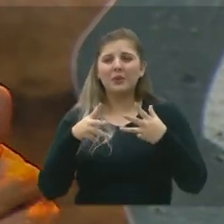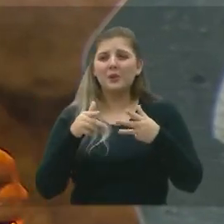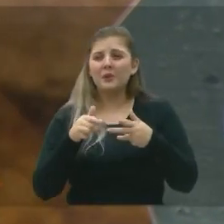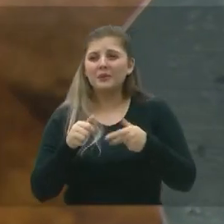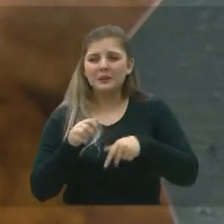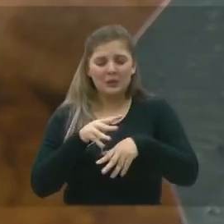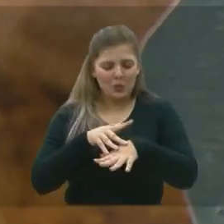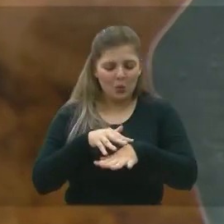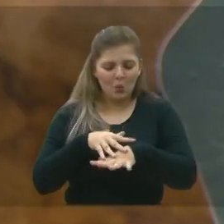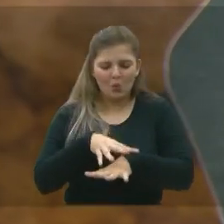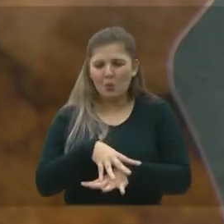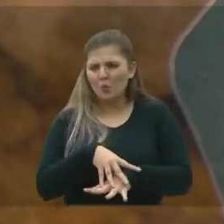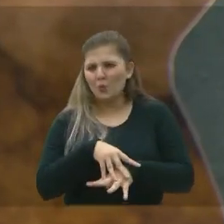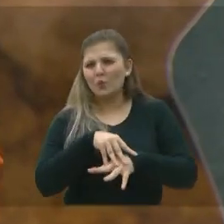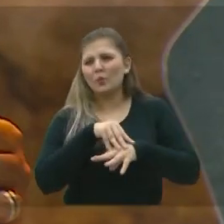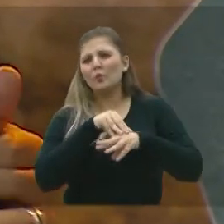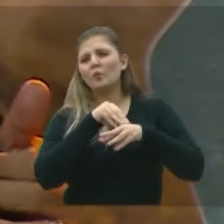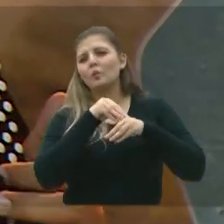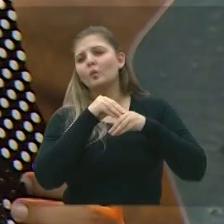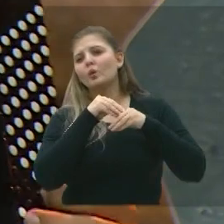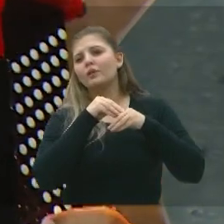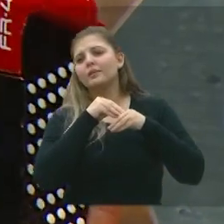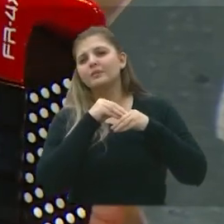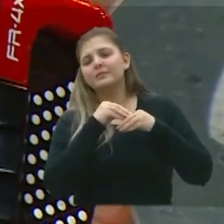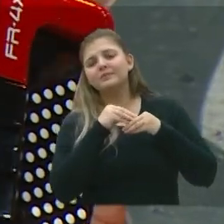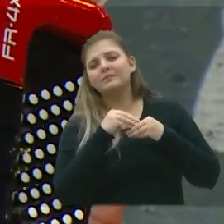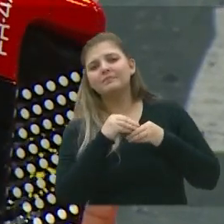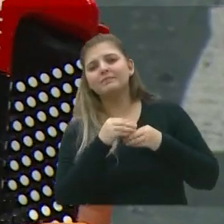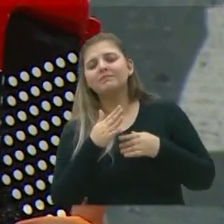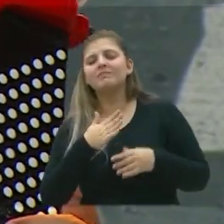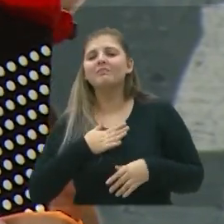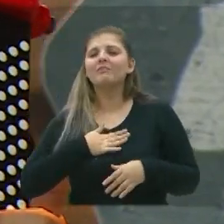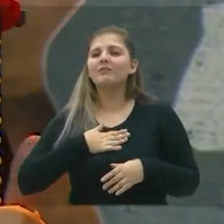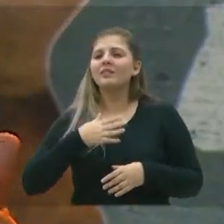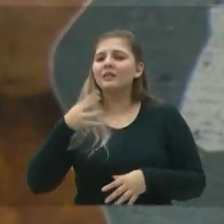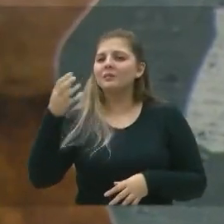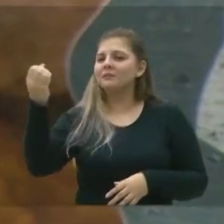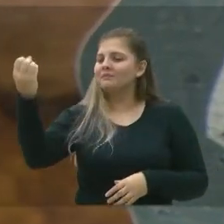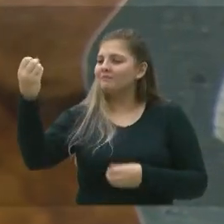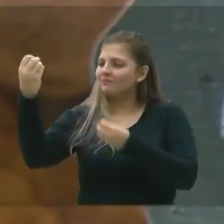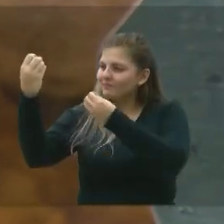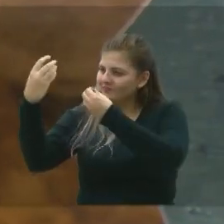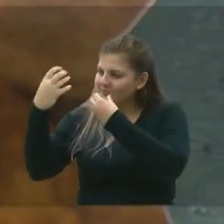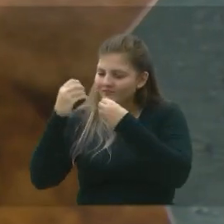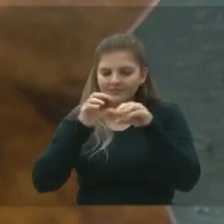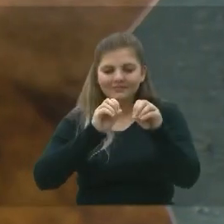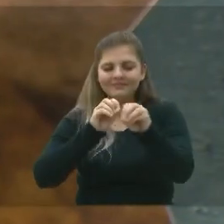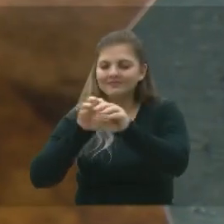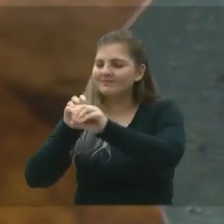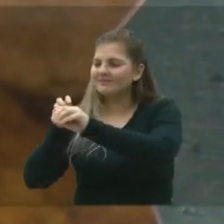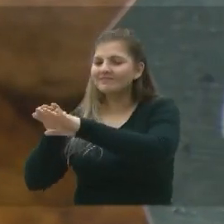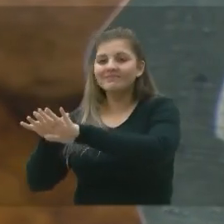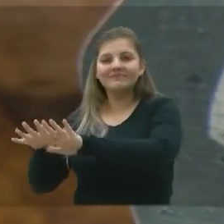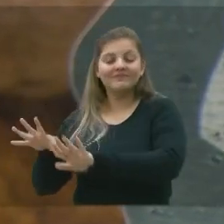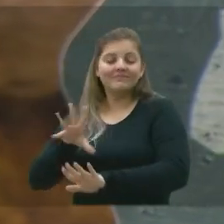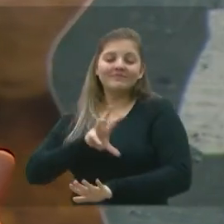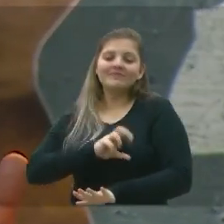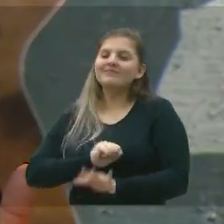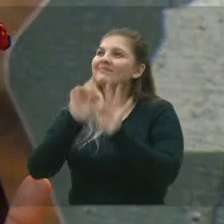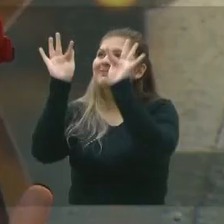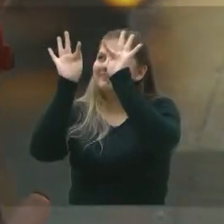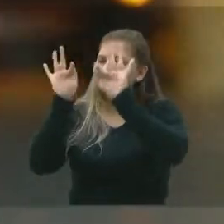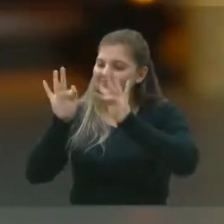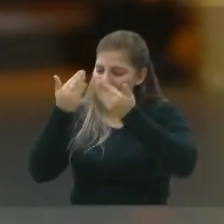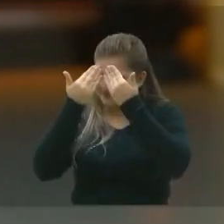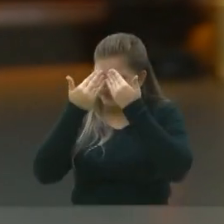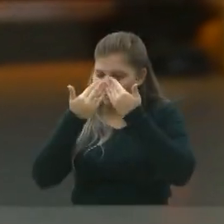que há em mim. Me ensinar a amar e ser feliz. Como pode um